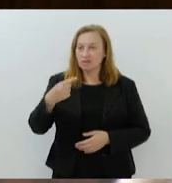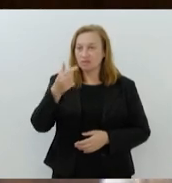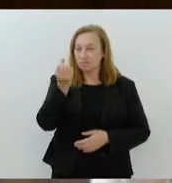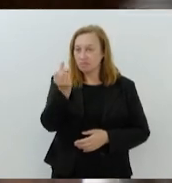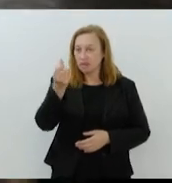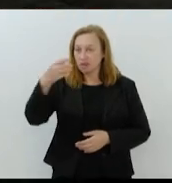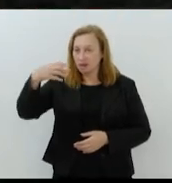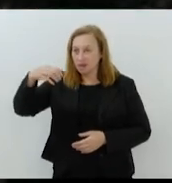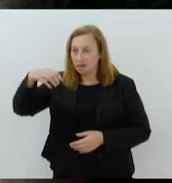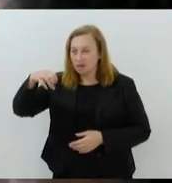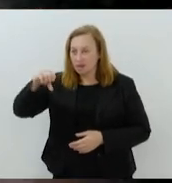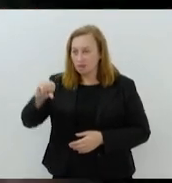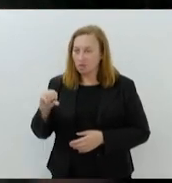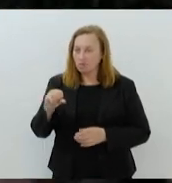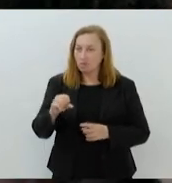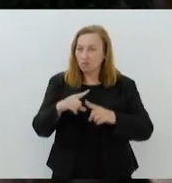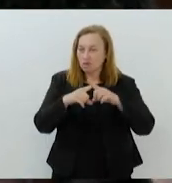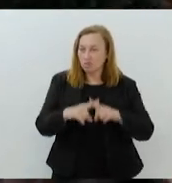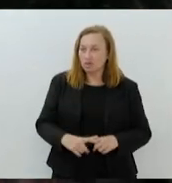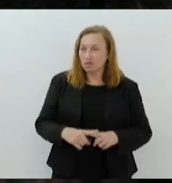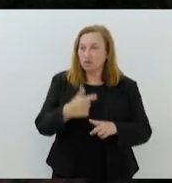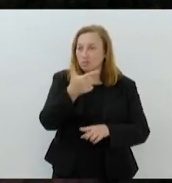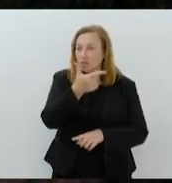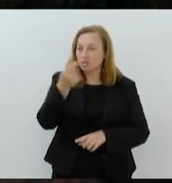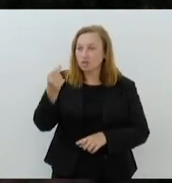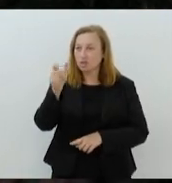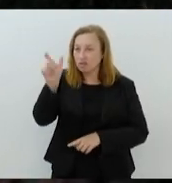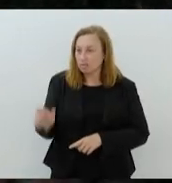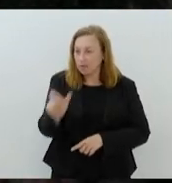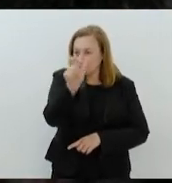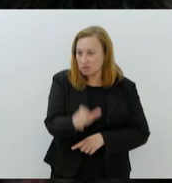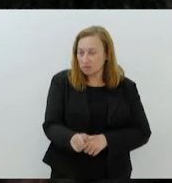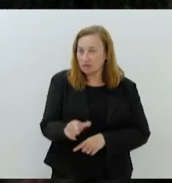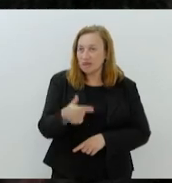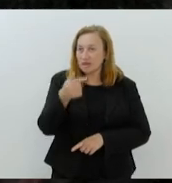39.717,69. Multiplicando isso por 20 cargos, dá